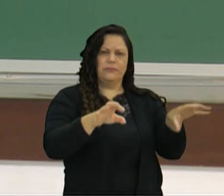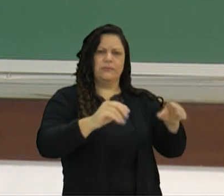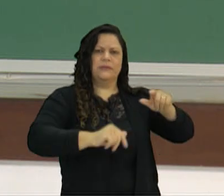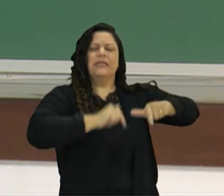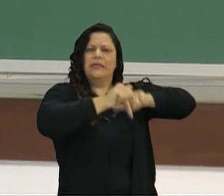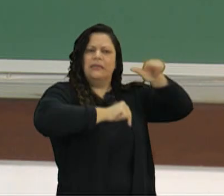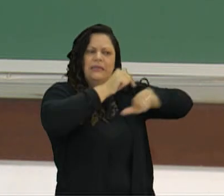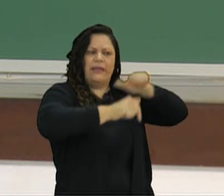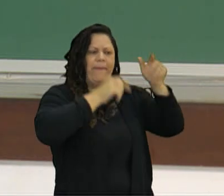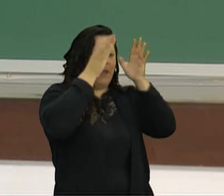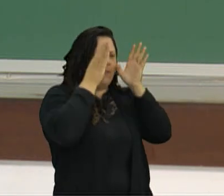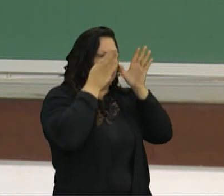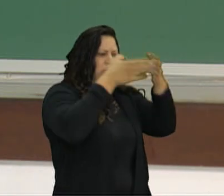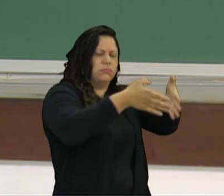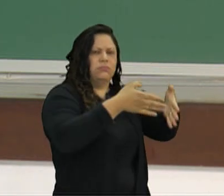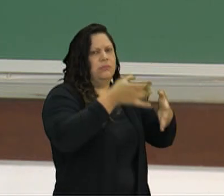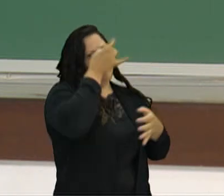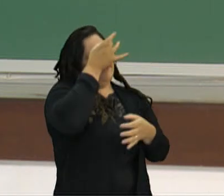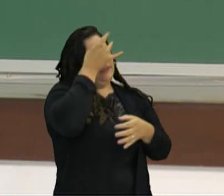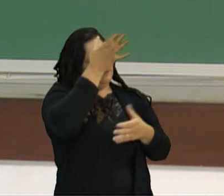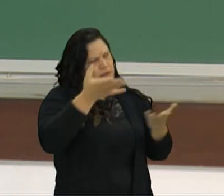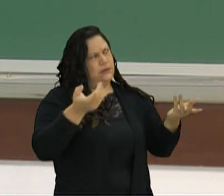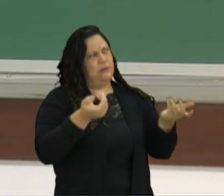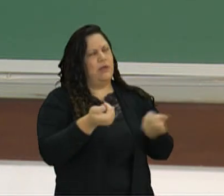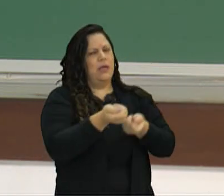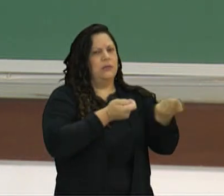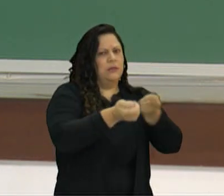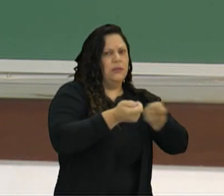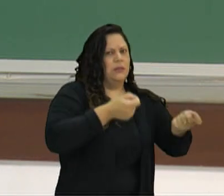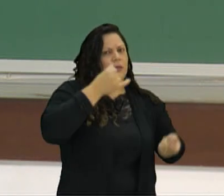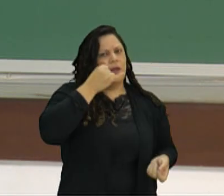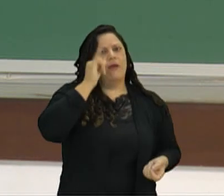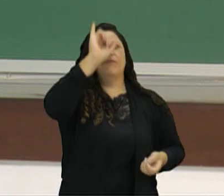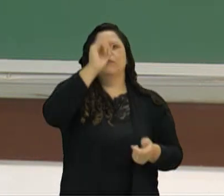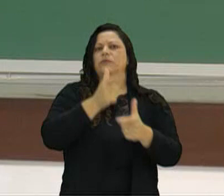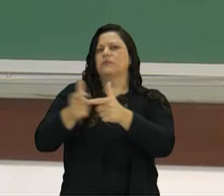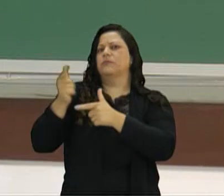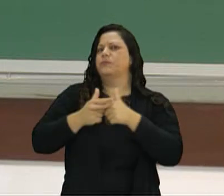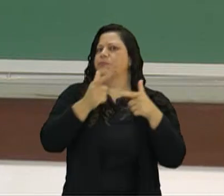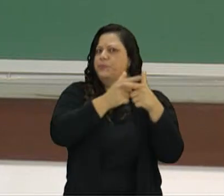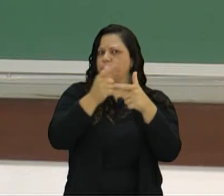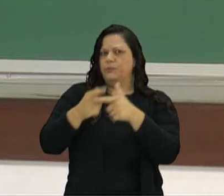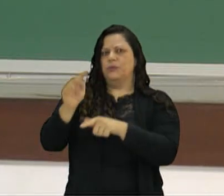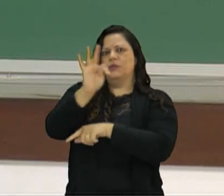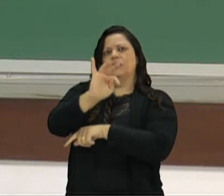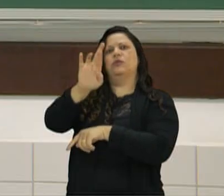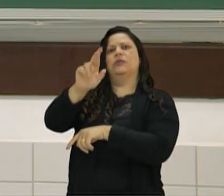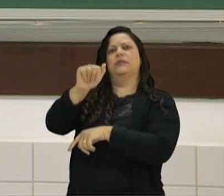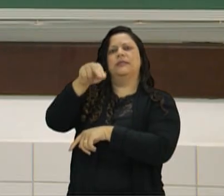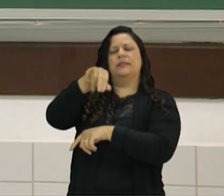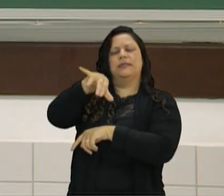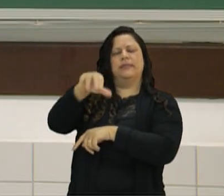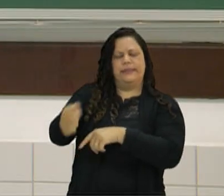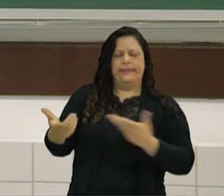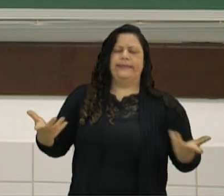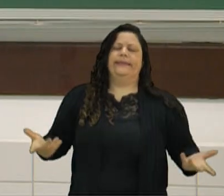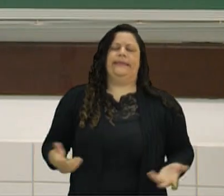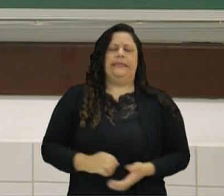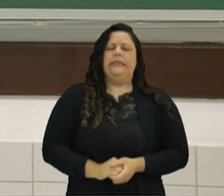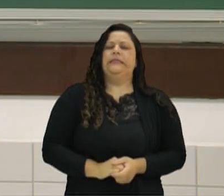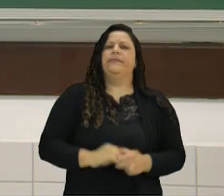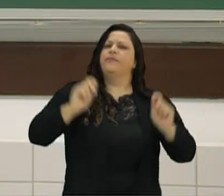fácil regular o poder, evitando assim o problema da tirania. Então, como Montesquieu era